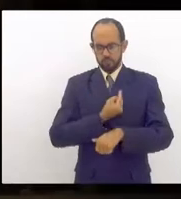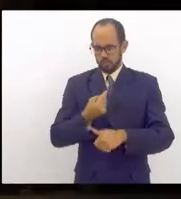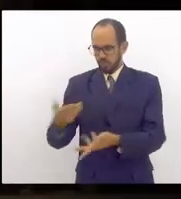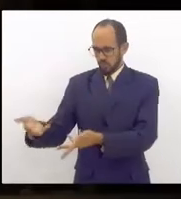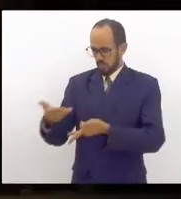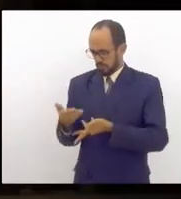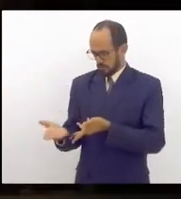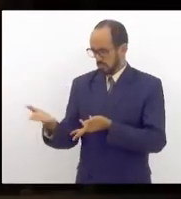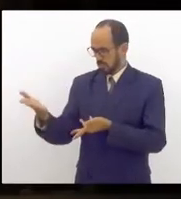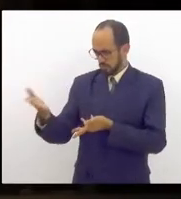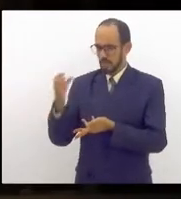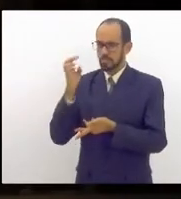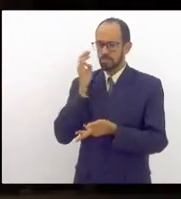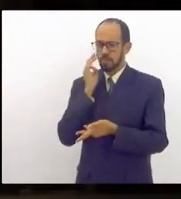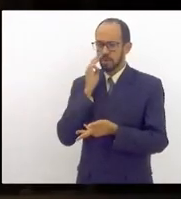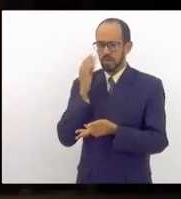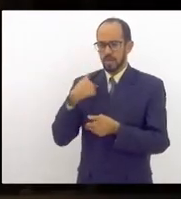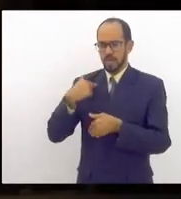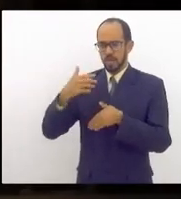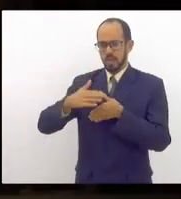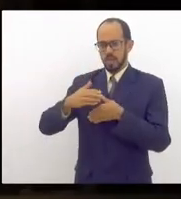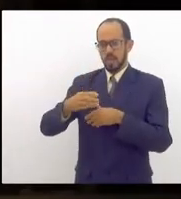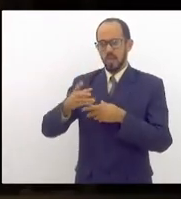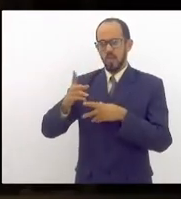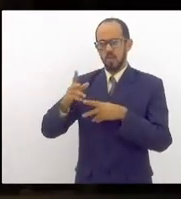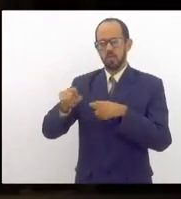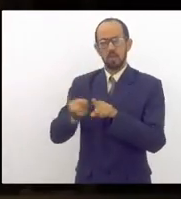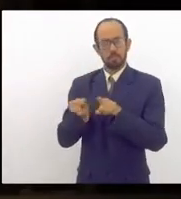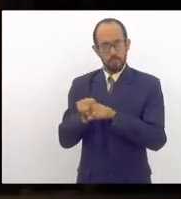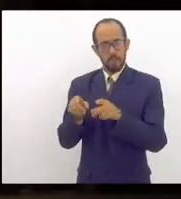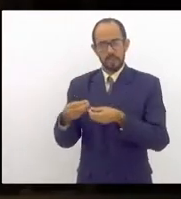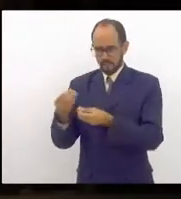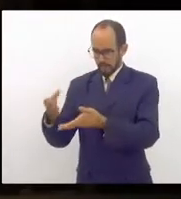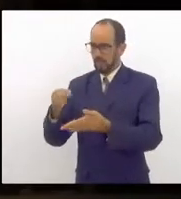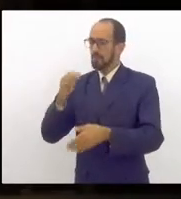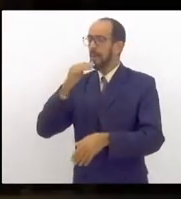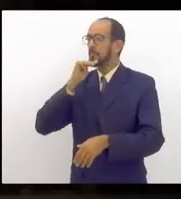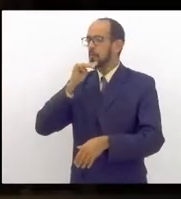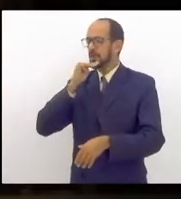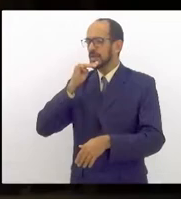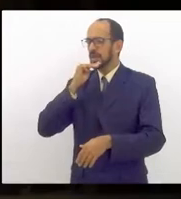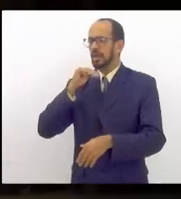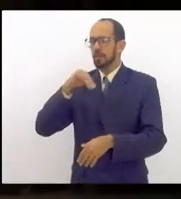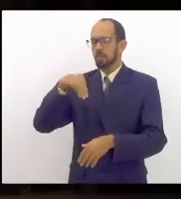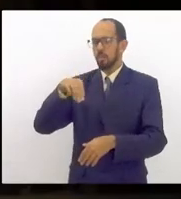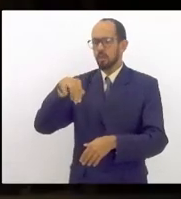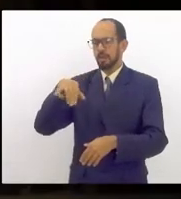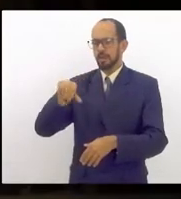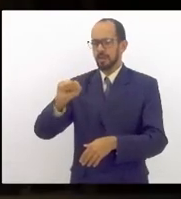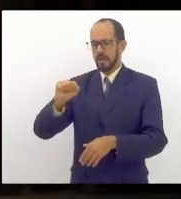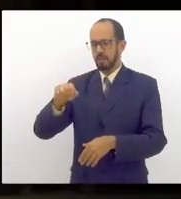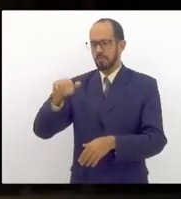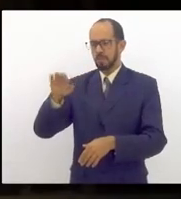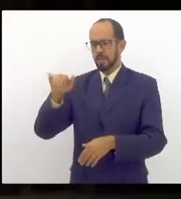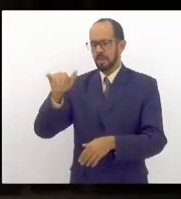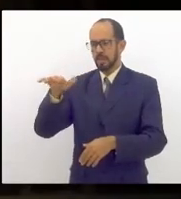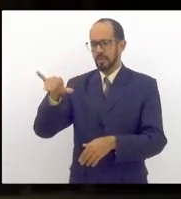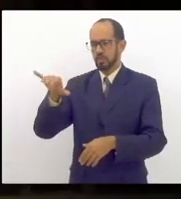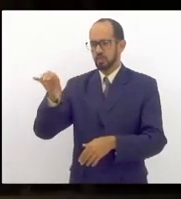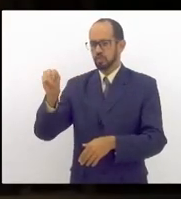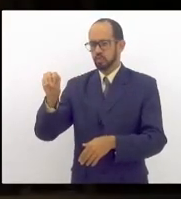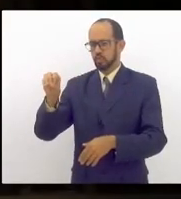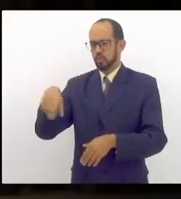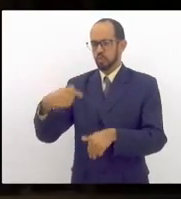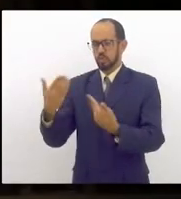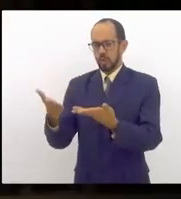para você foi o mesmo que entreguei para vereadora Mônica Benício é agora no próximo dia oito né o movimento de